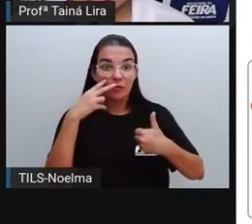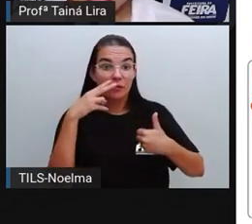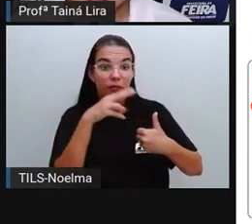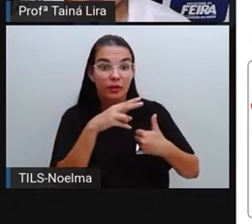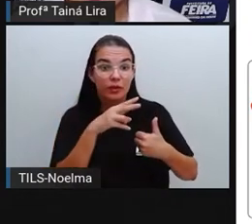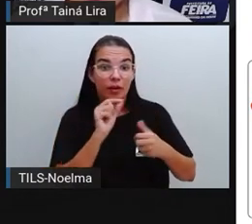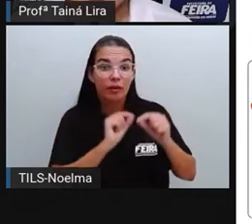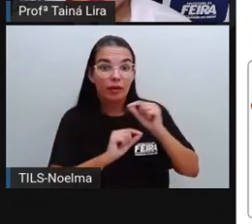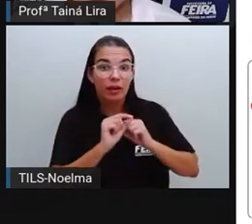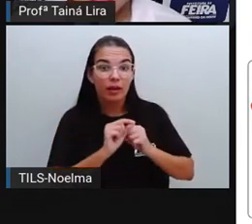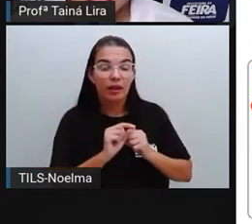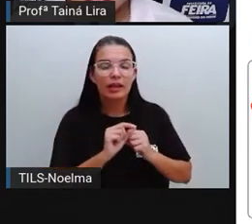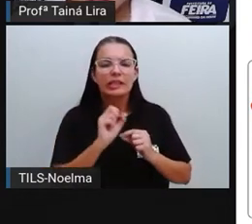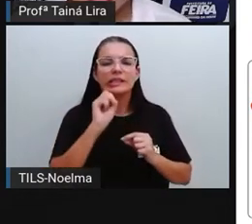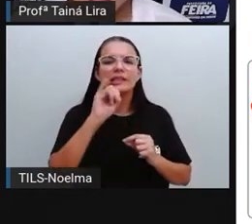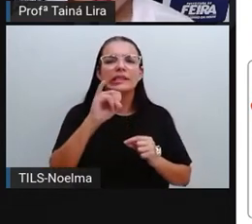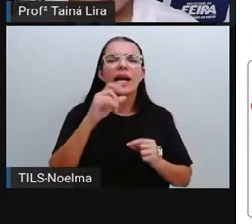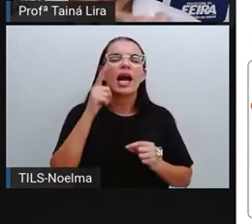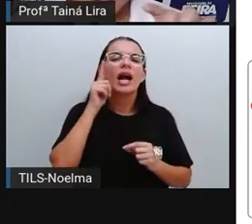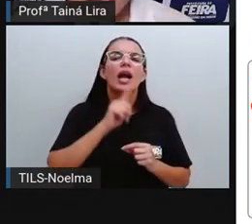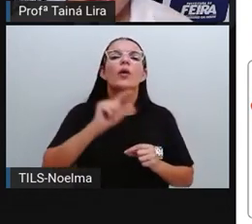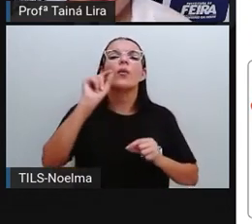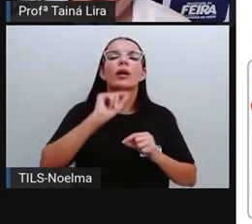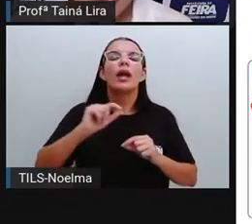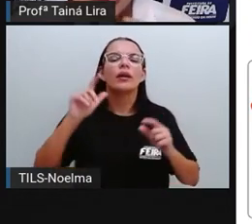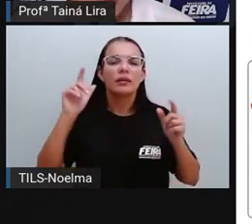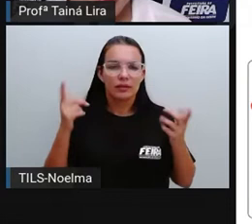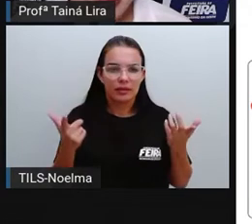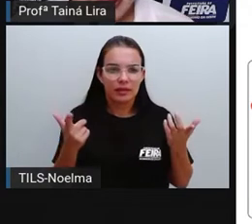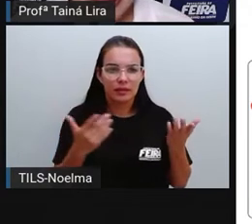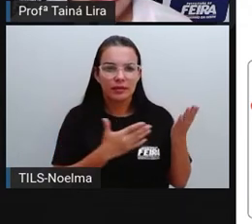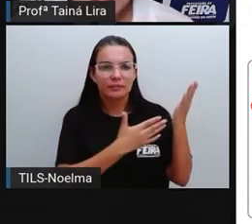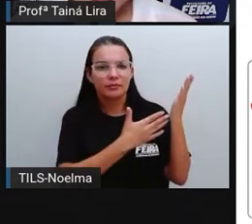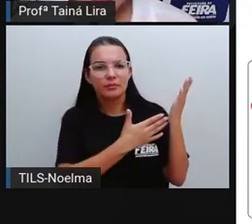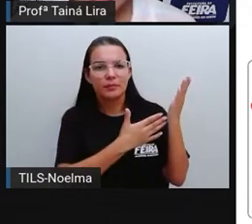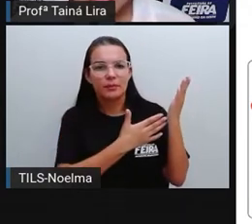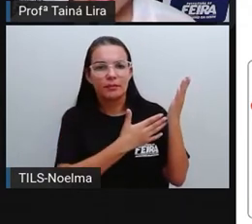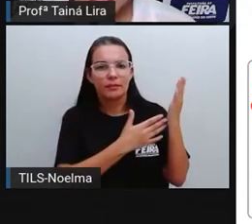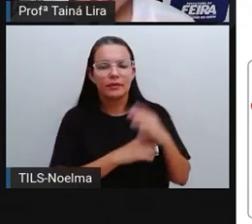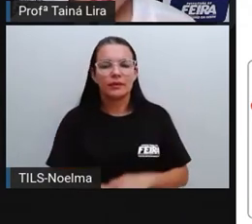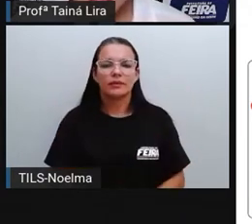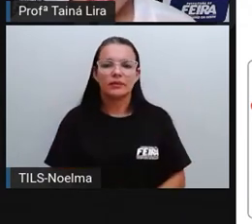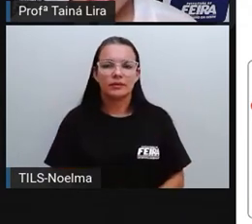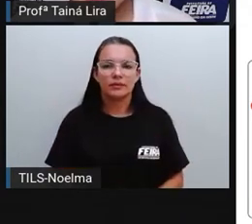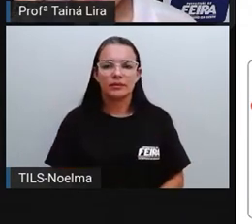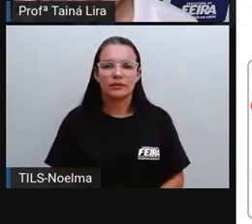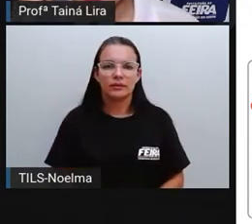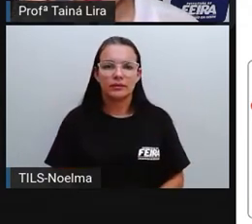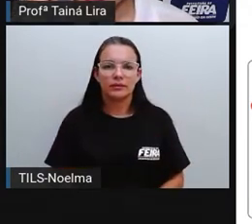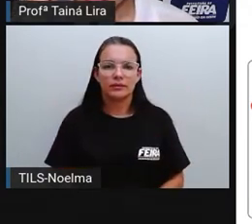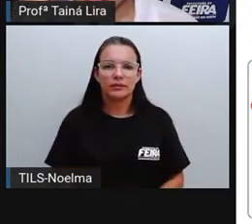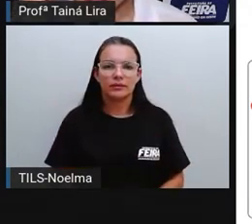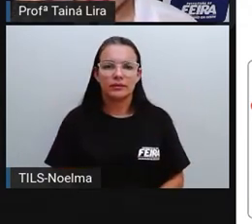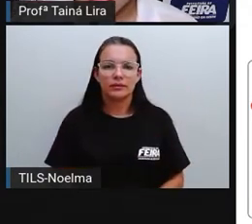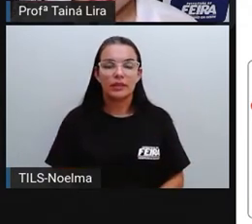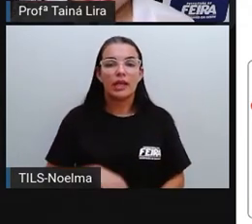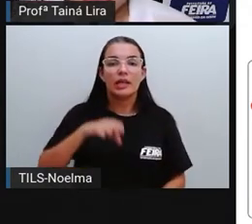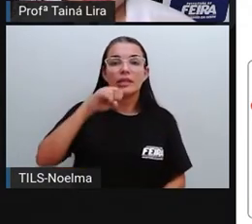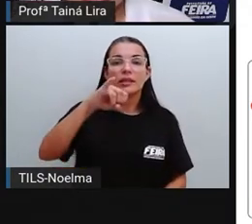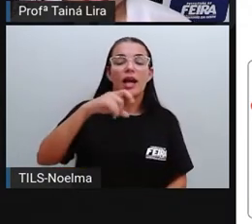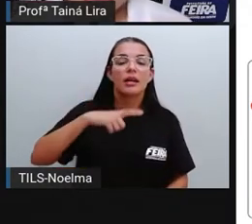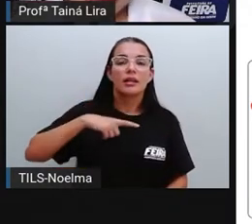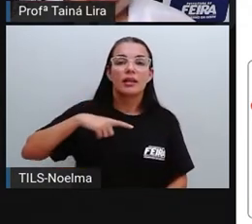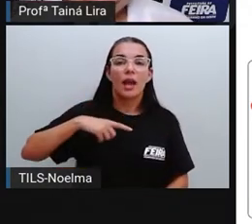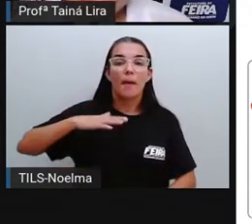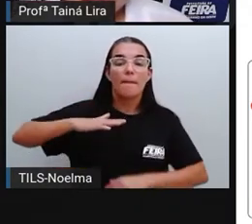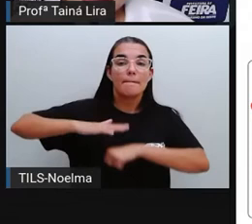nesta rodada e responda quem ganhou o jogo. A gente vai circular o nome, tá? De quem ganhou aí o jogo, certo? Então,